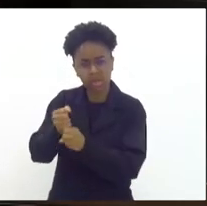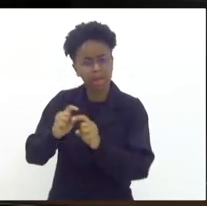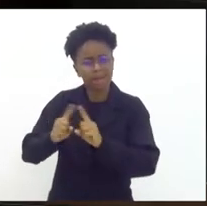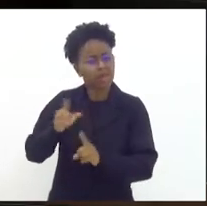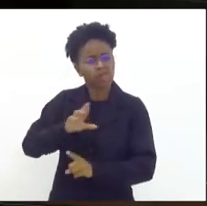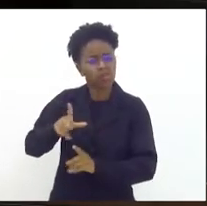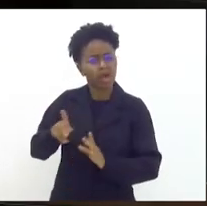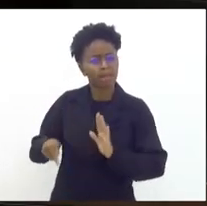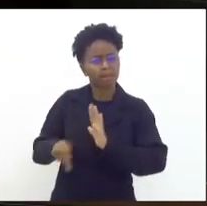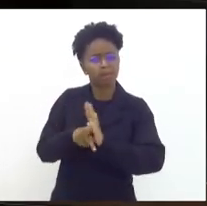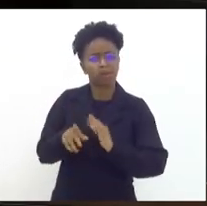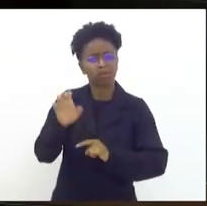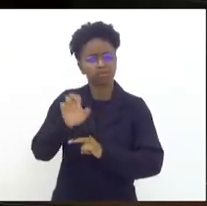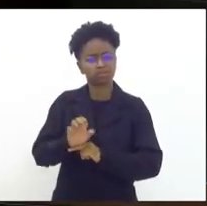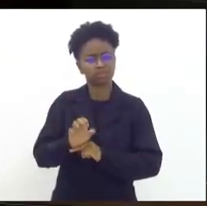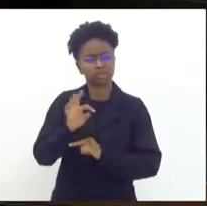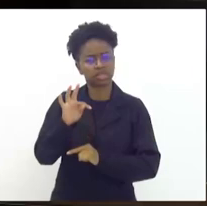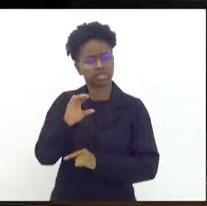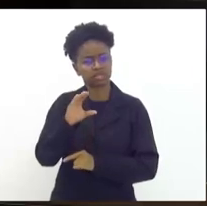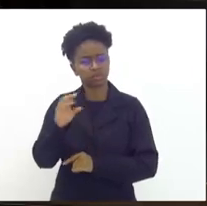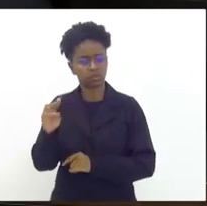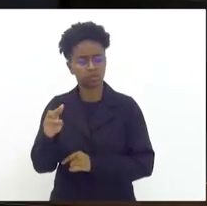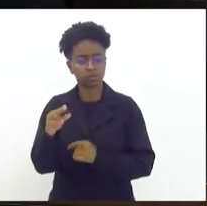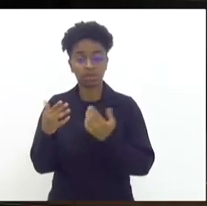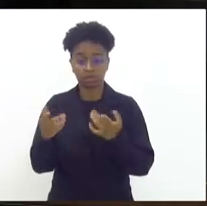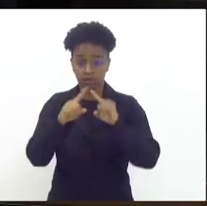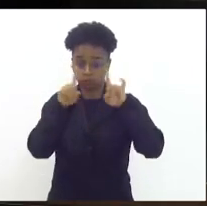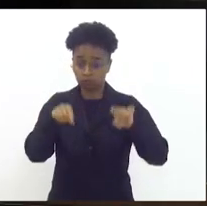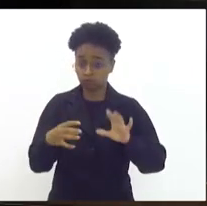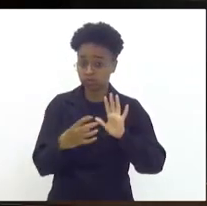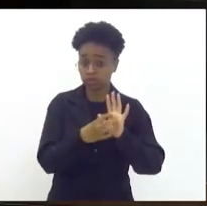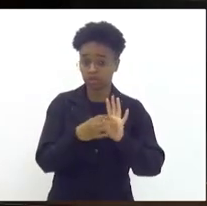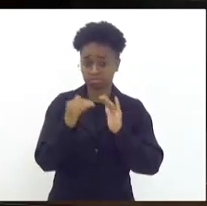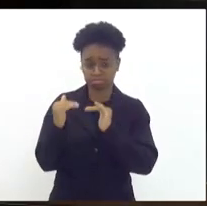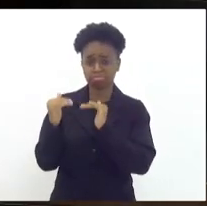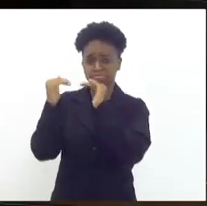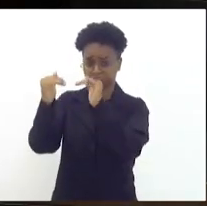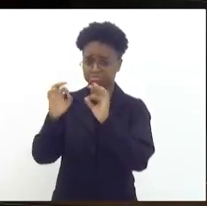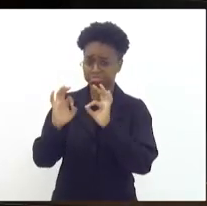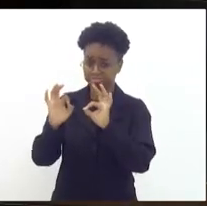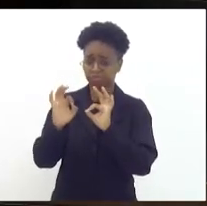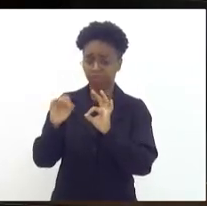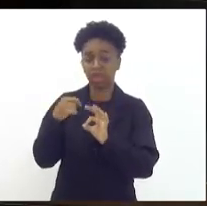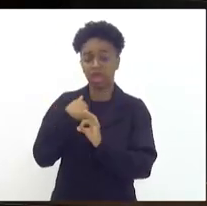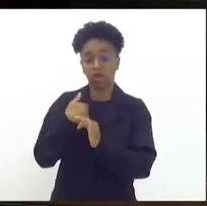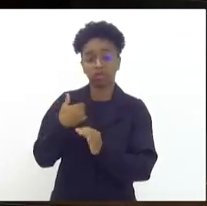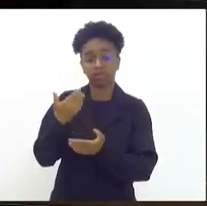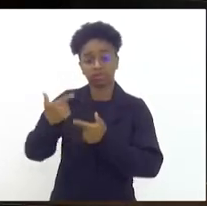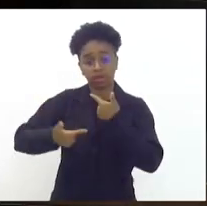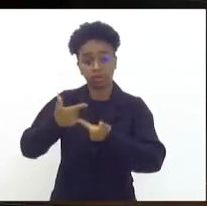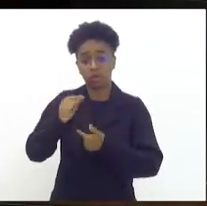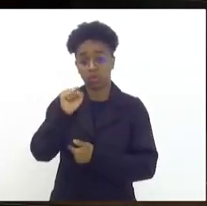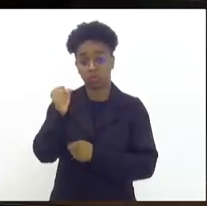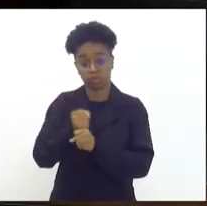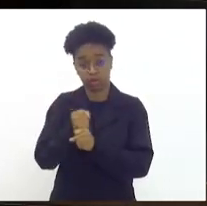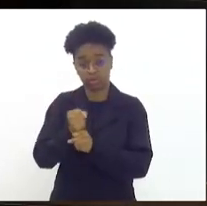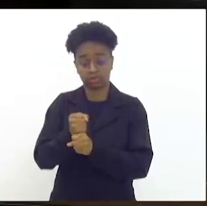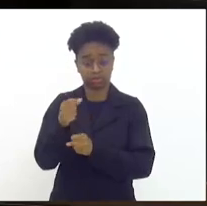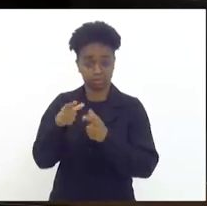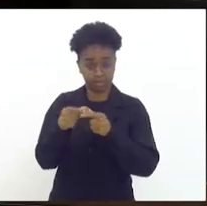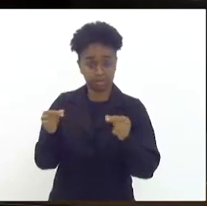dos Estados o TCU e o servidores do TCU são de altíssimo nível Eu Conheci fiquei oito anos em Brasília e atesto agora